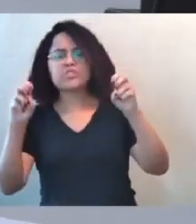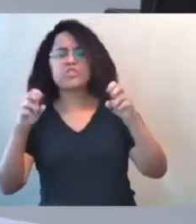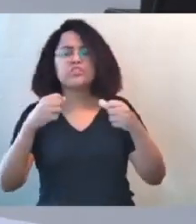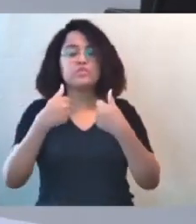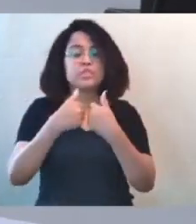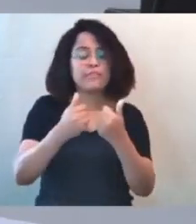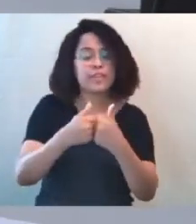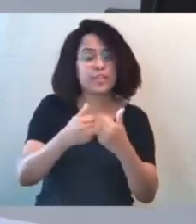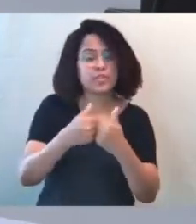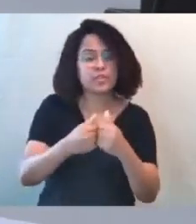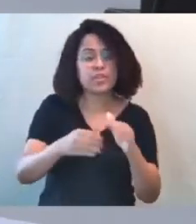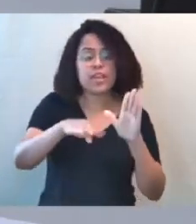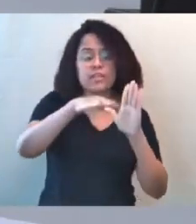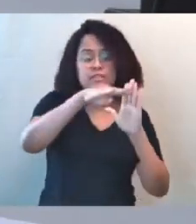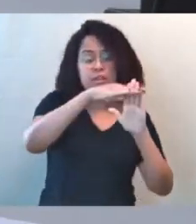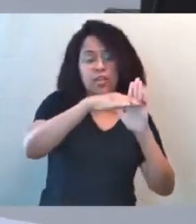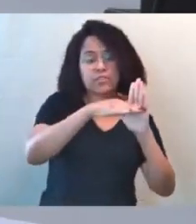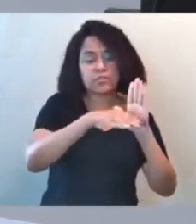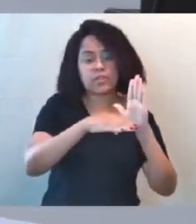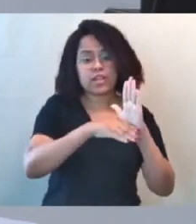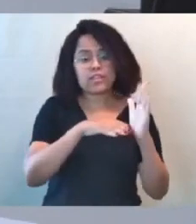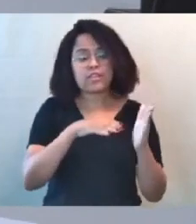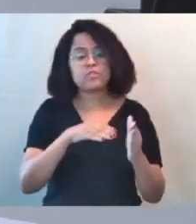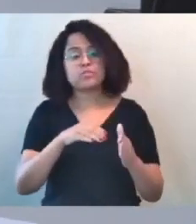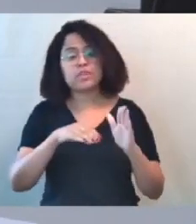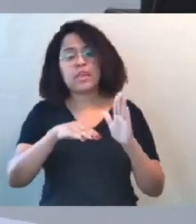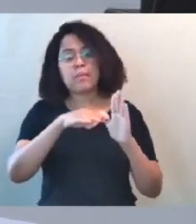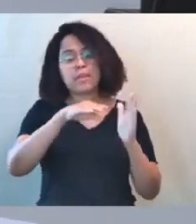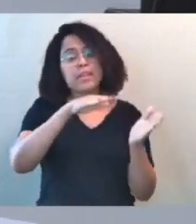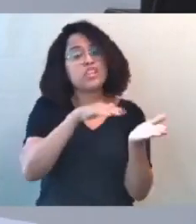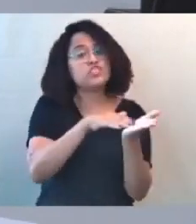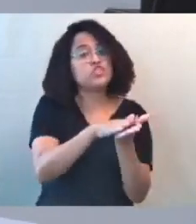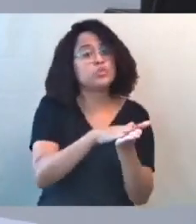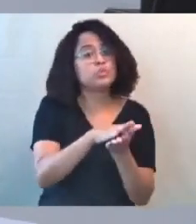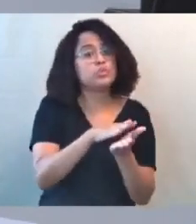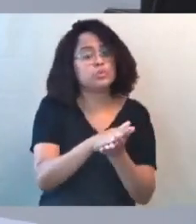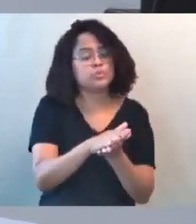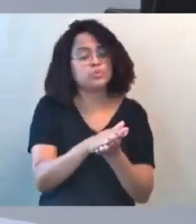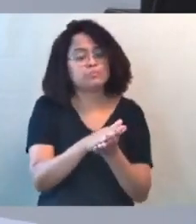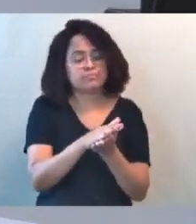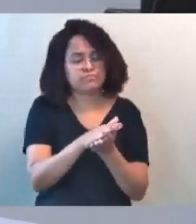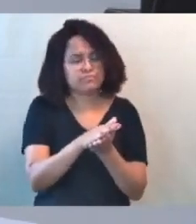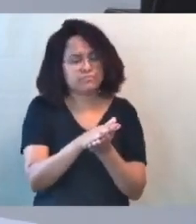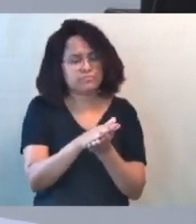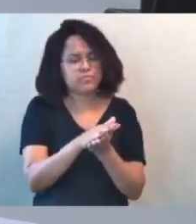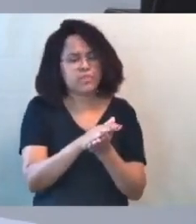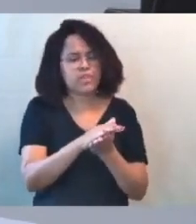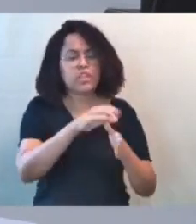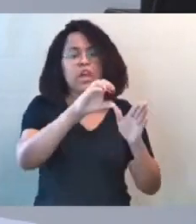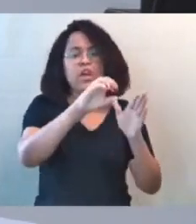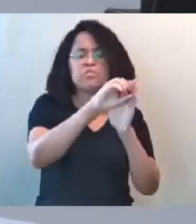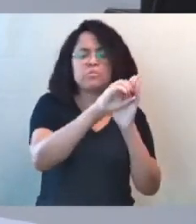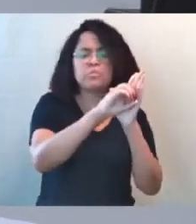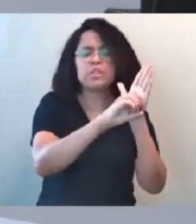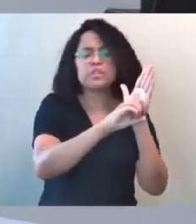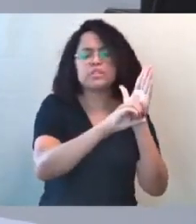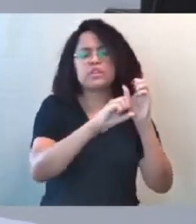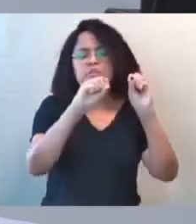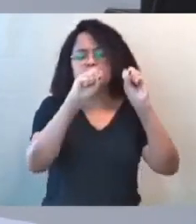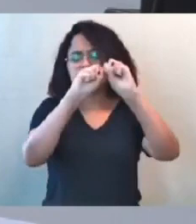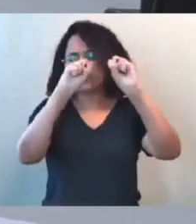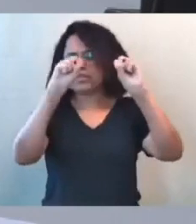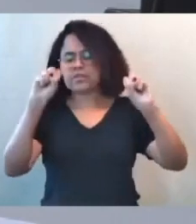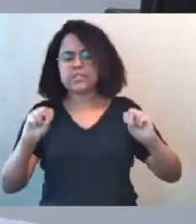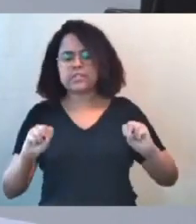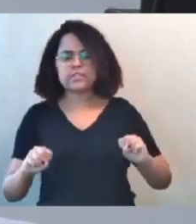na planilha de custos, que compõe a orçamentação dos sistemas, conforme definido nos